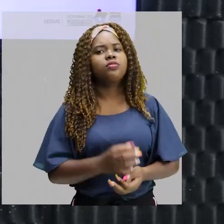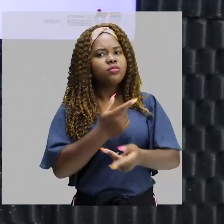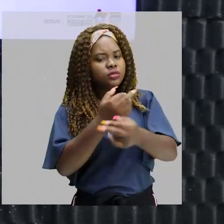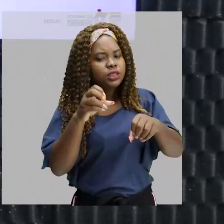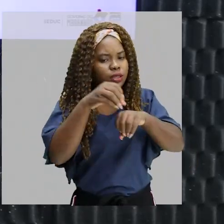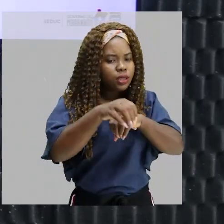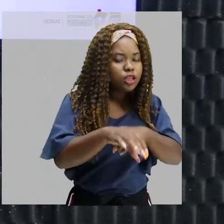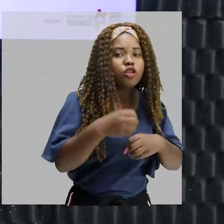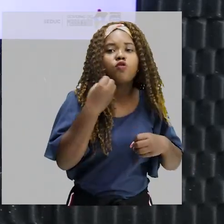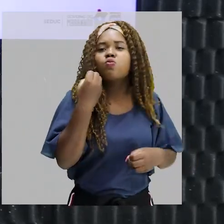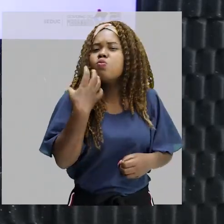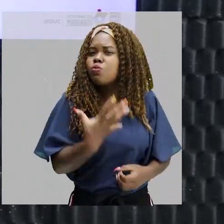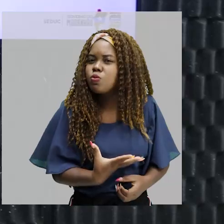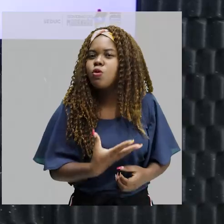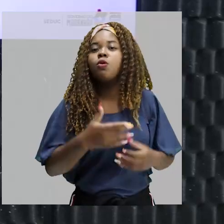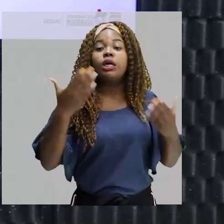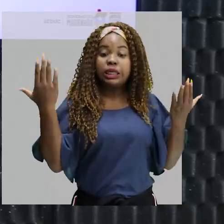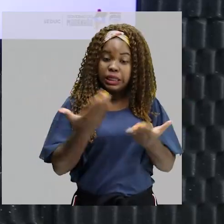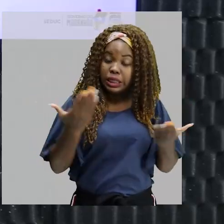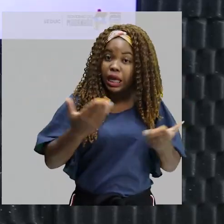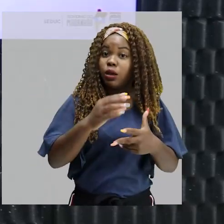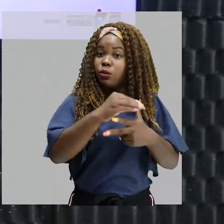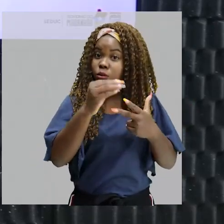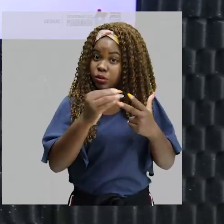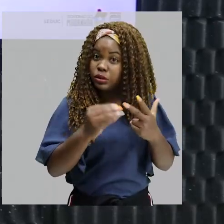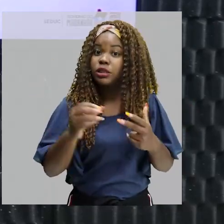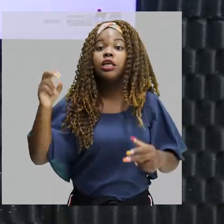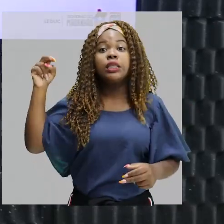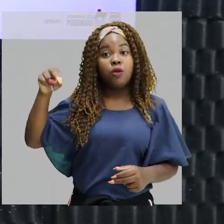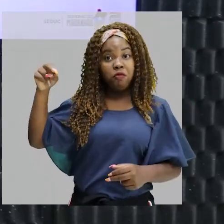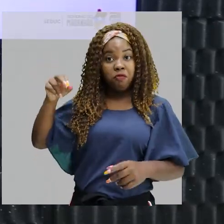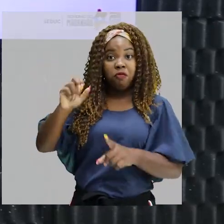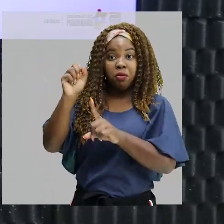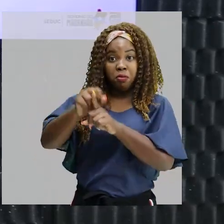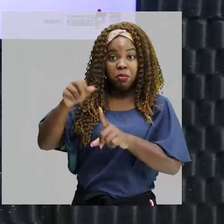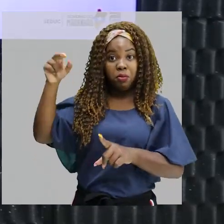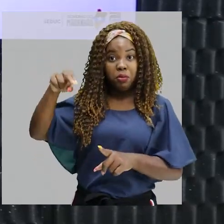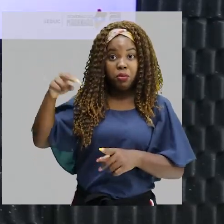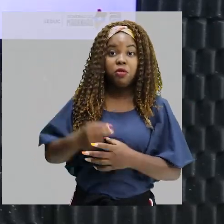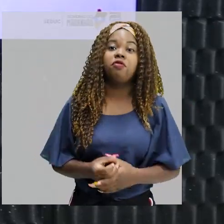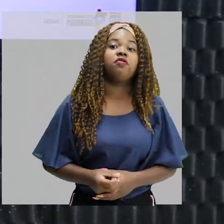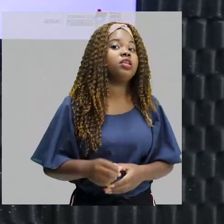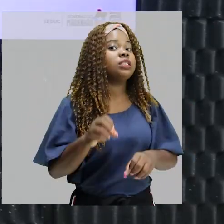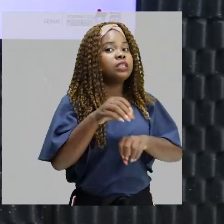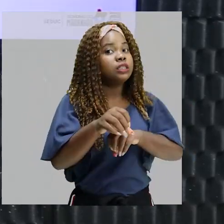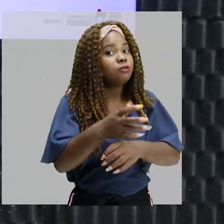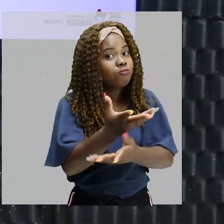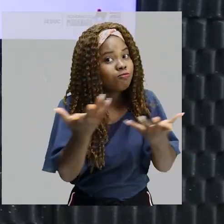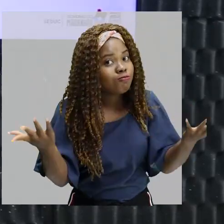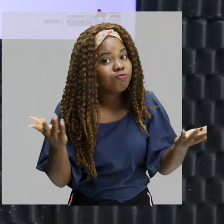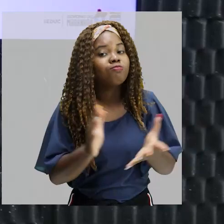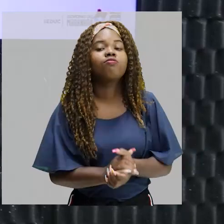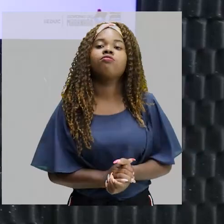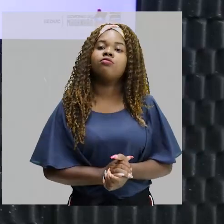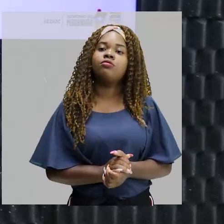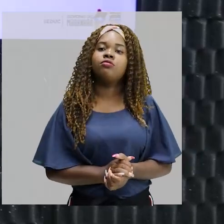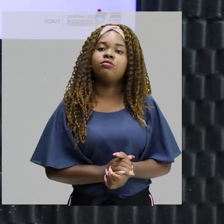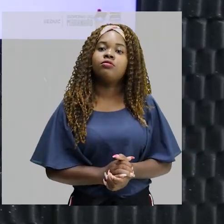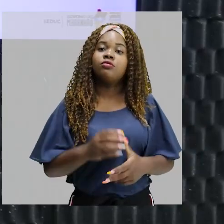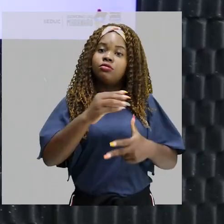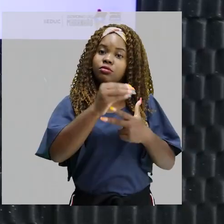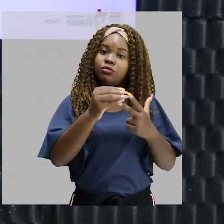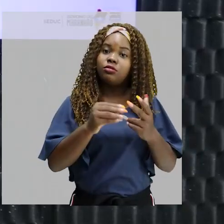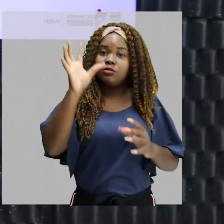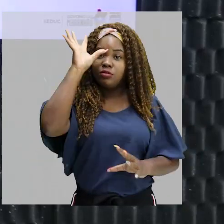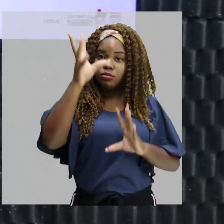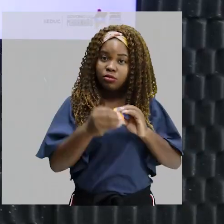dica boa e agora nesse período de Enem, então vai estar lotado de dica. Falando em Enem, nós estamos com uma revisão do